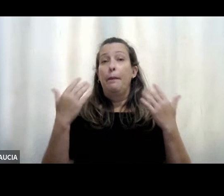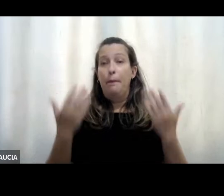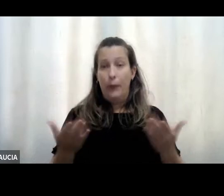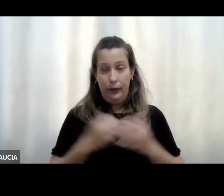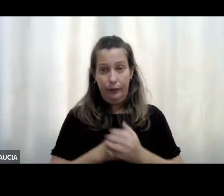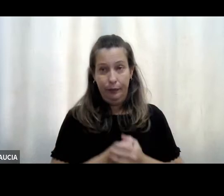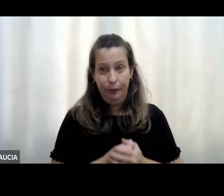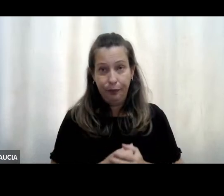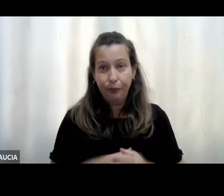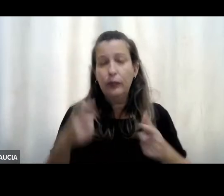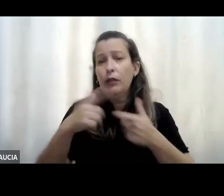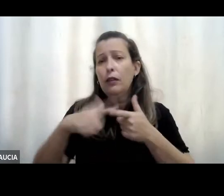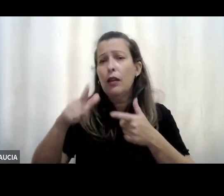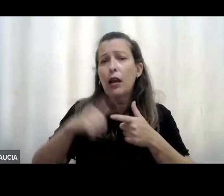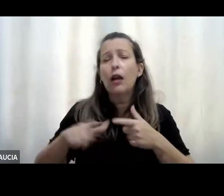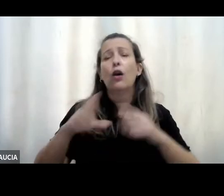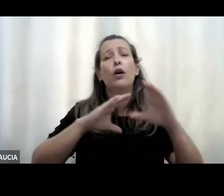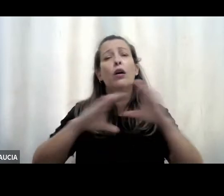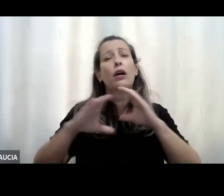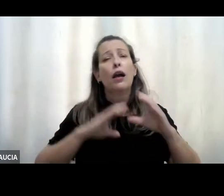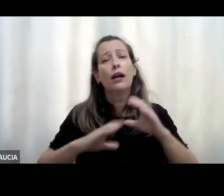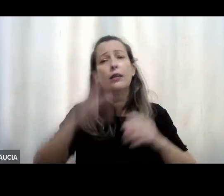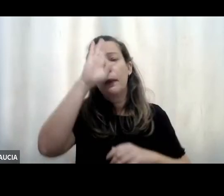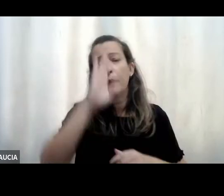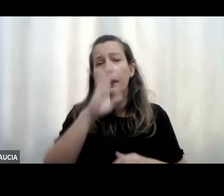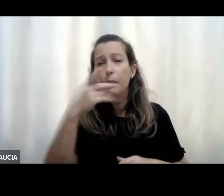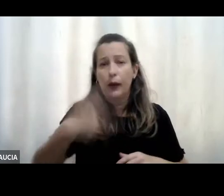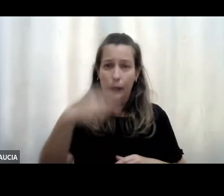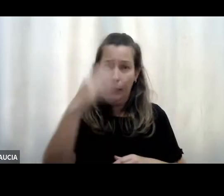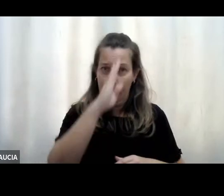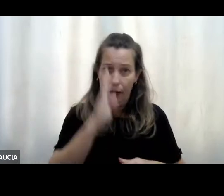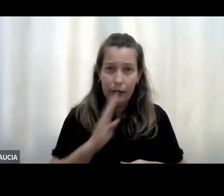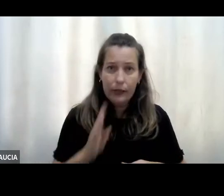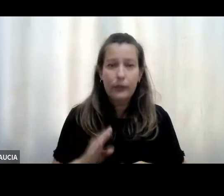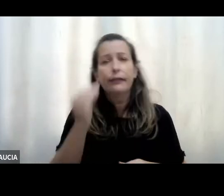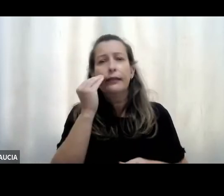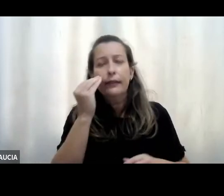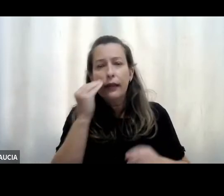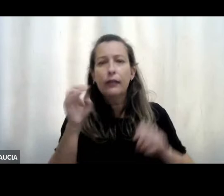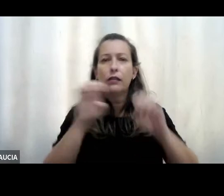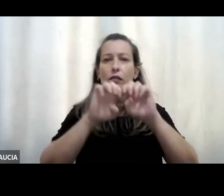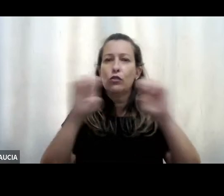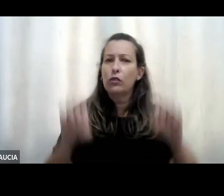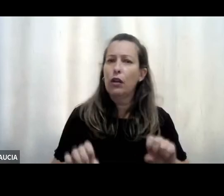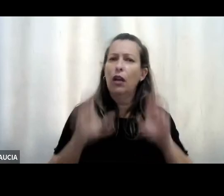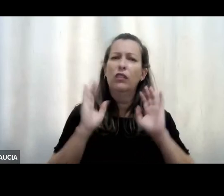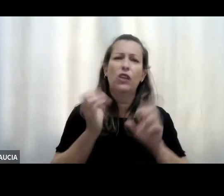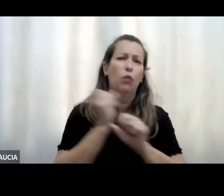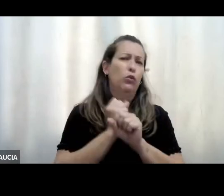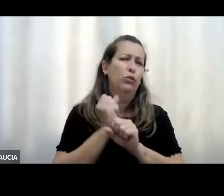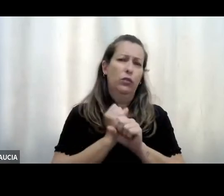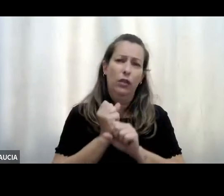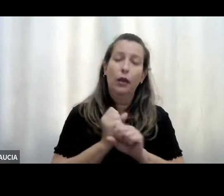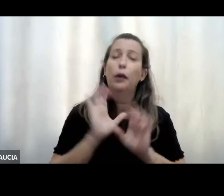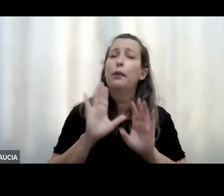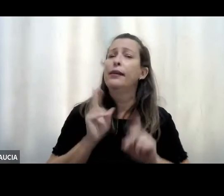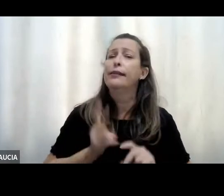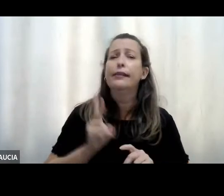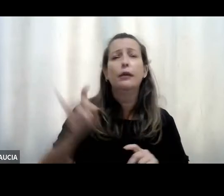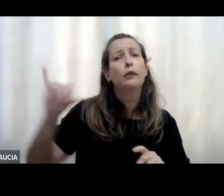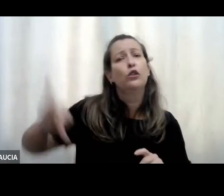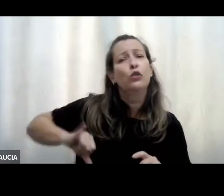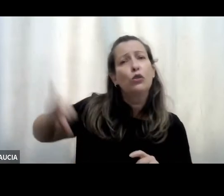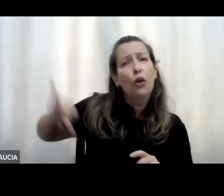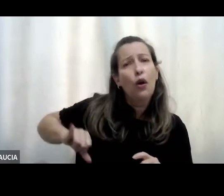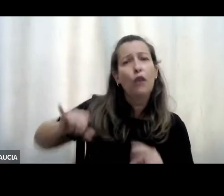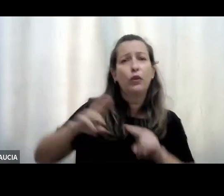da comunicação pública no Brasil é de que ela tenta se estruturar, né, há muito tempo, mas sempre sofre com